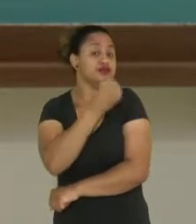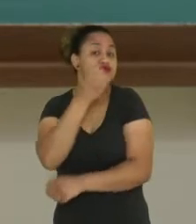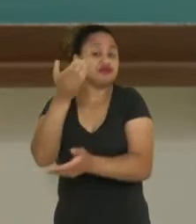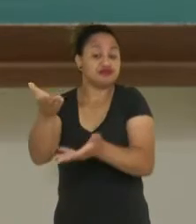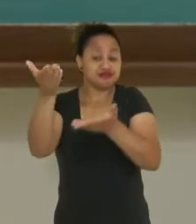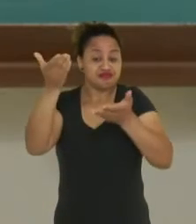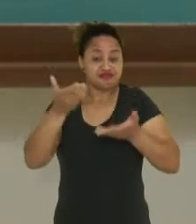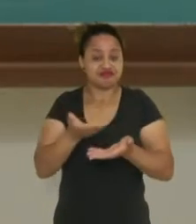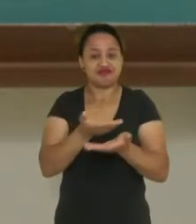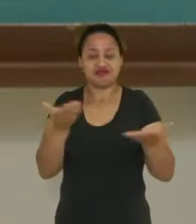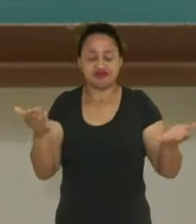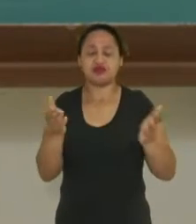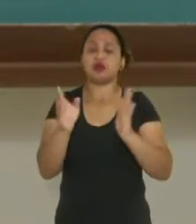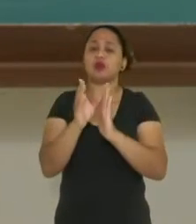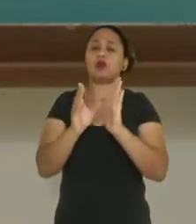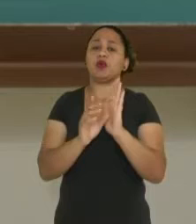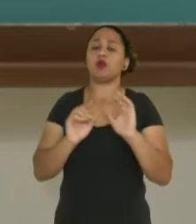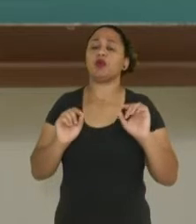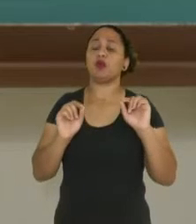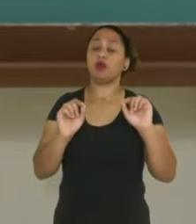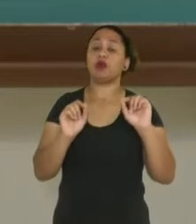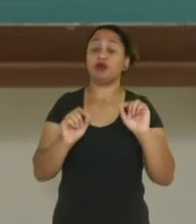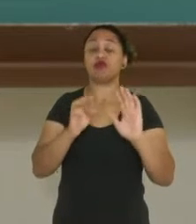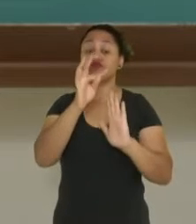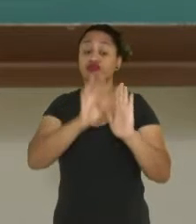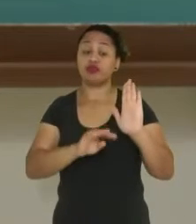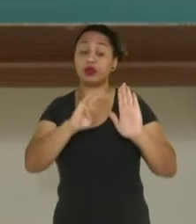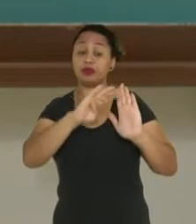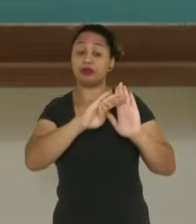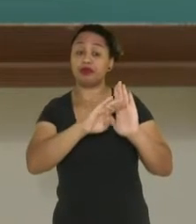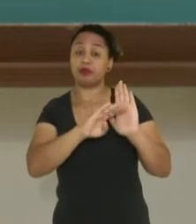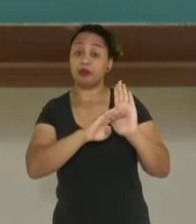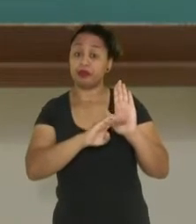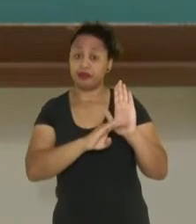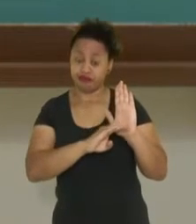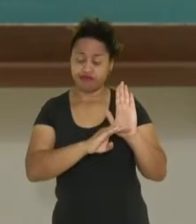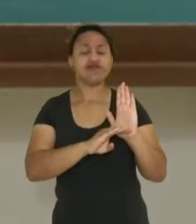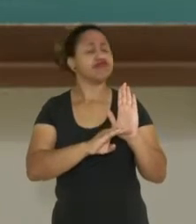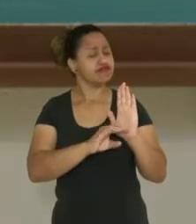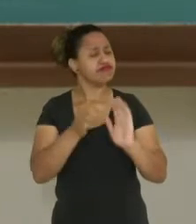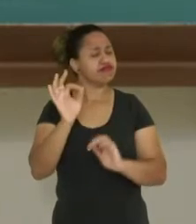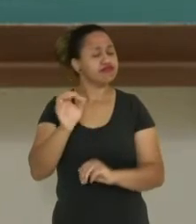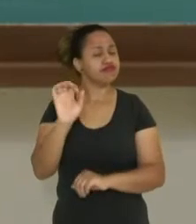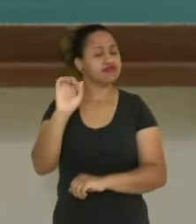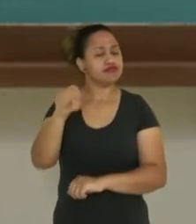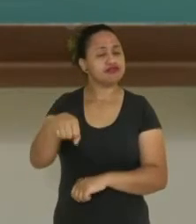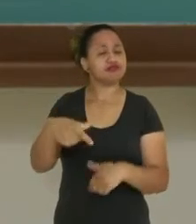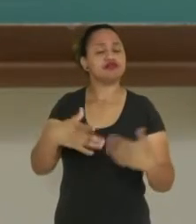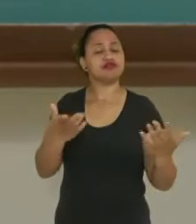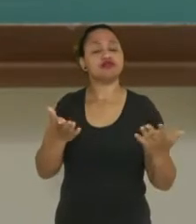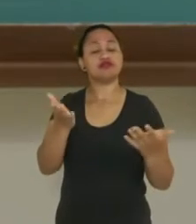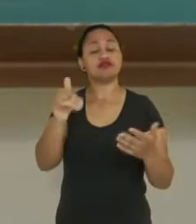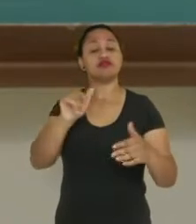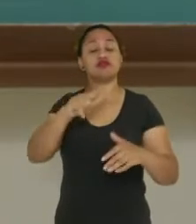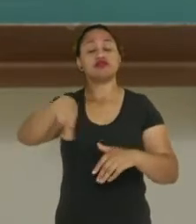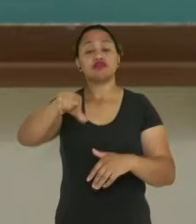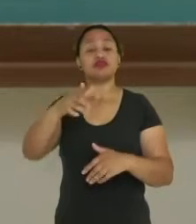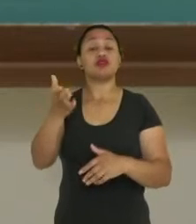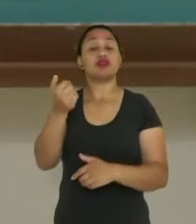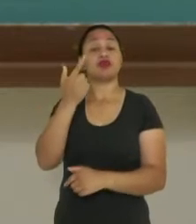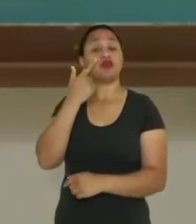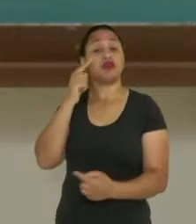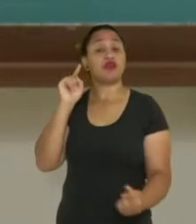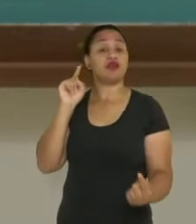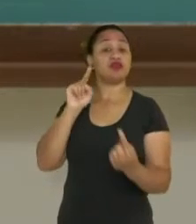bem-vindo. O nosso conteúdo é textos normativos, isso mesmo. Convido você a acompanhar os